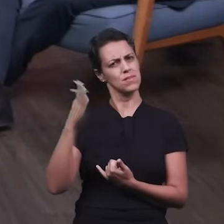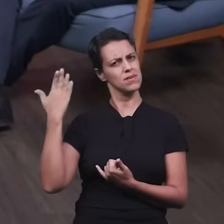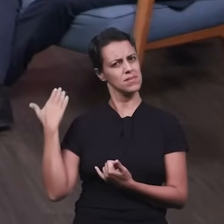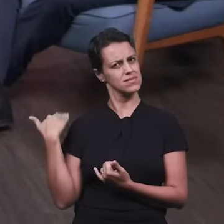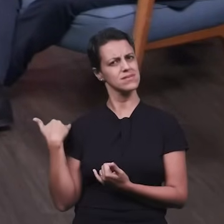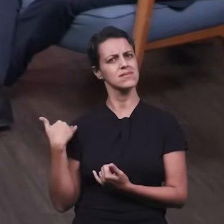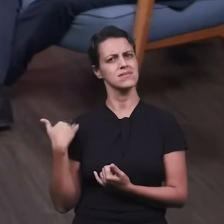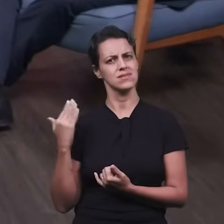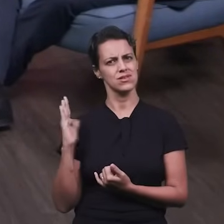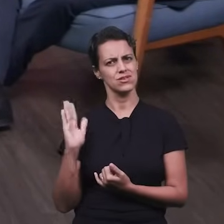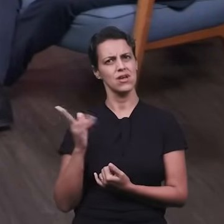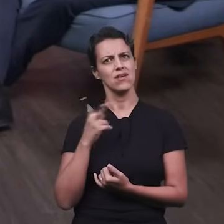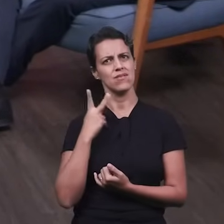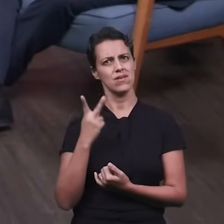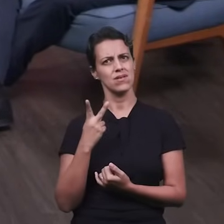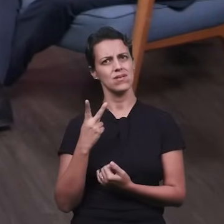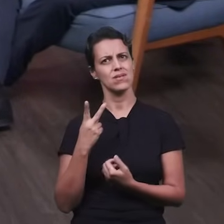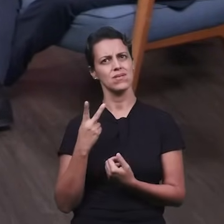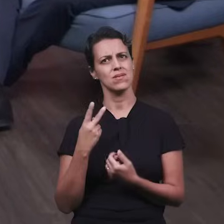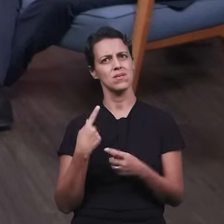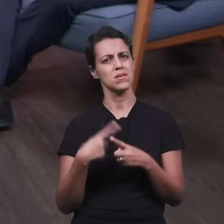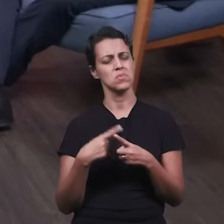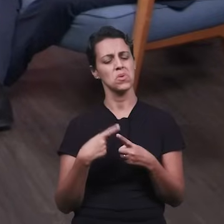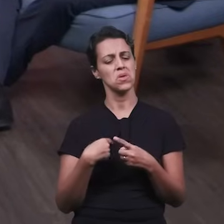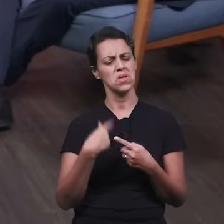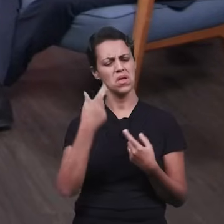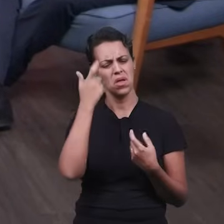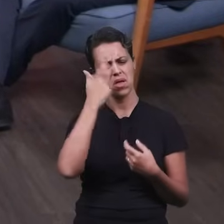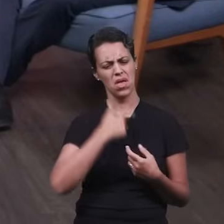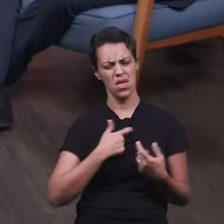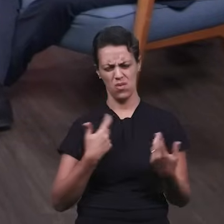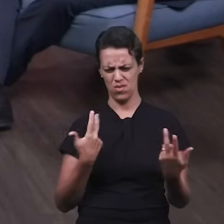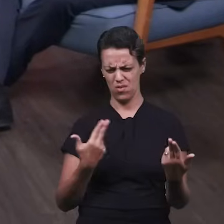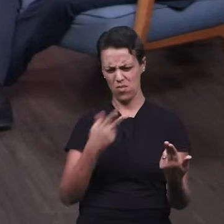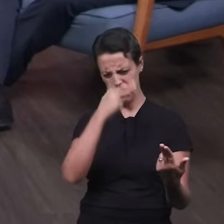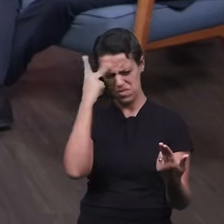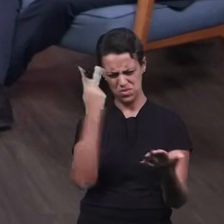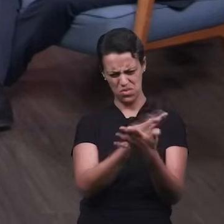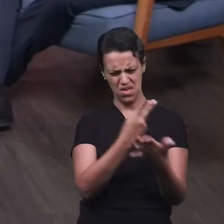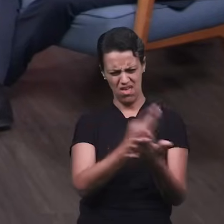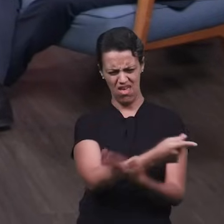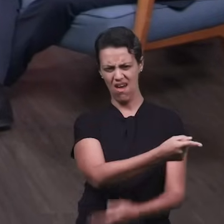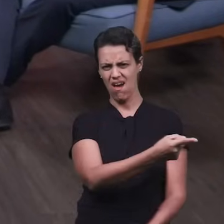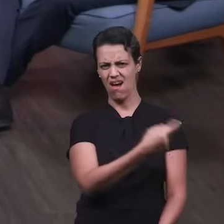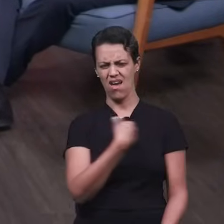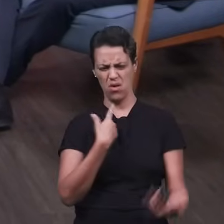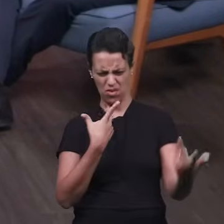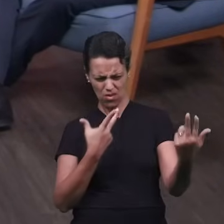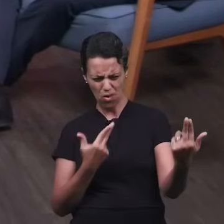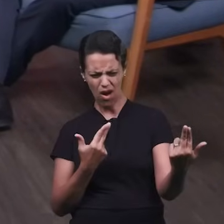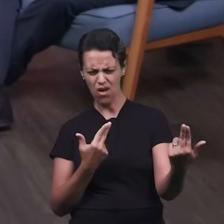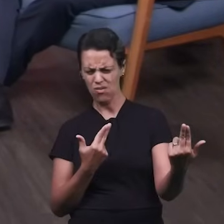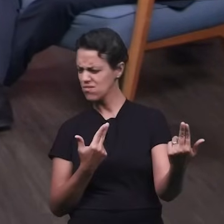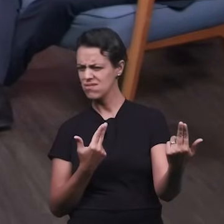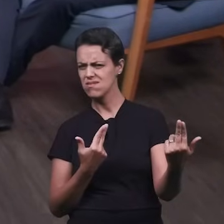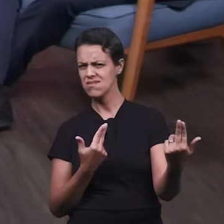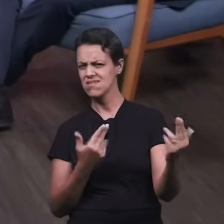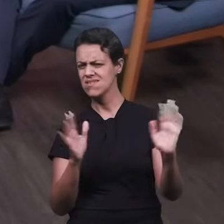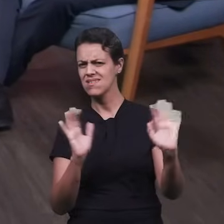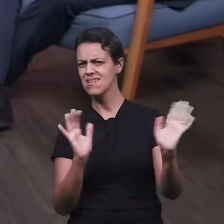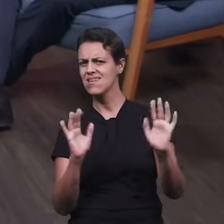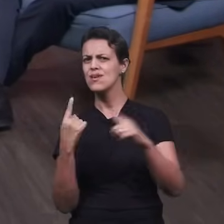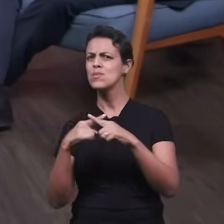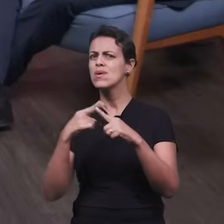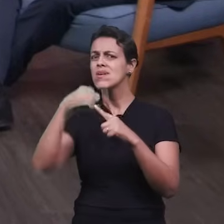nesse assunto, né? A expressão para mim é perfeita. Por que seria eu como a que erra? Né? Se o Espírito de